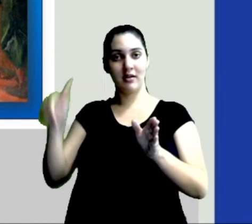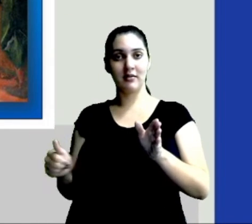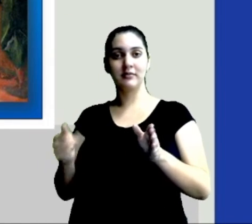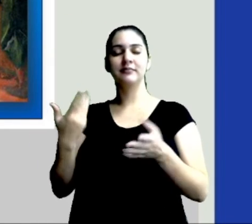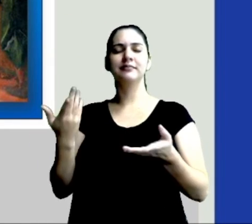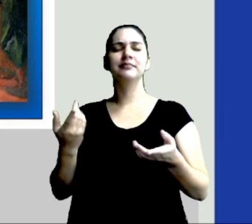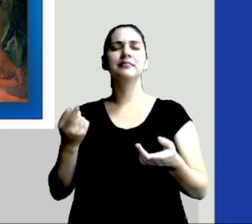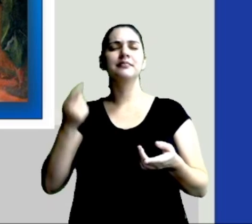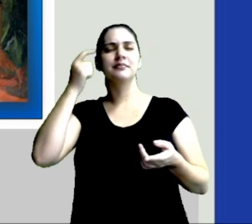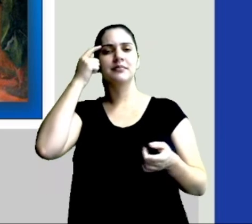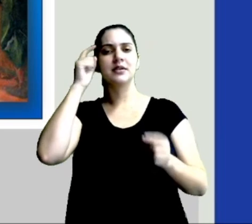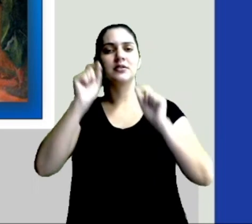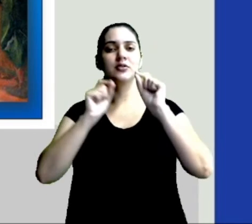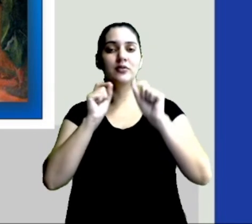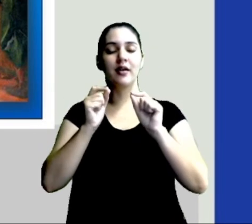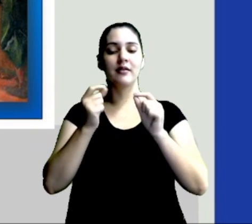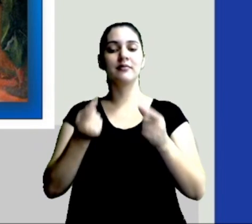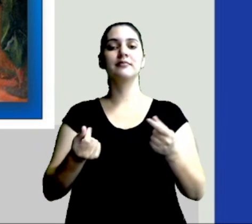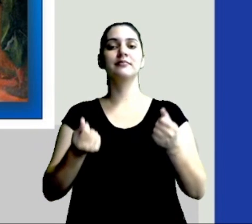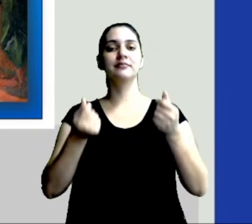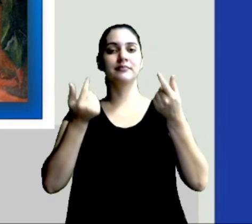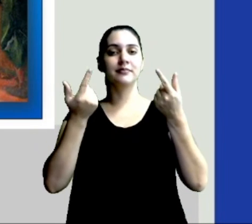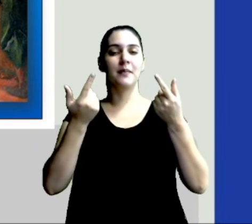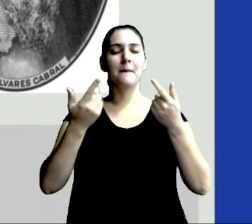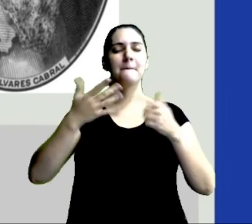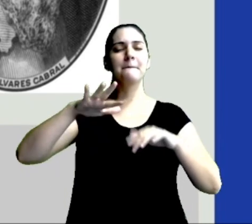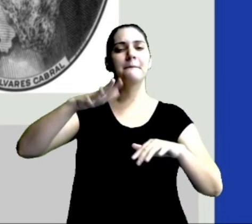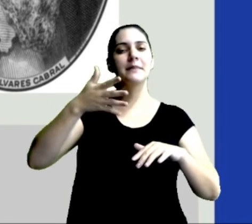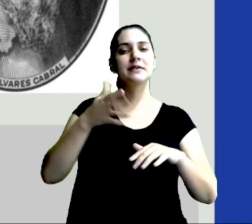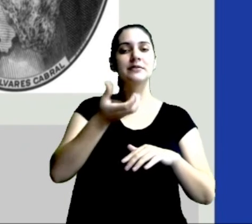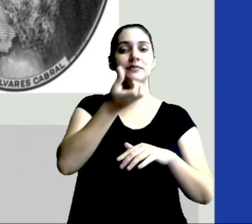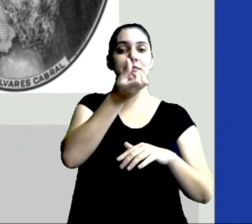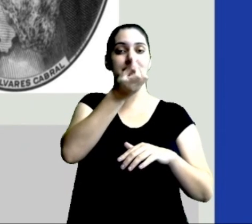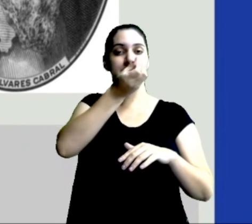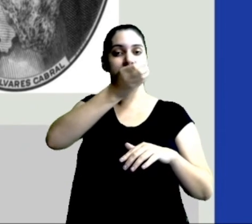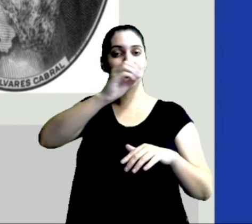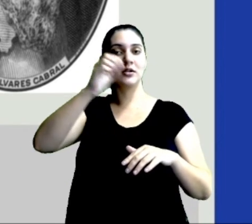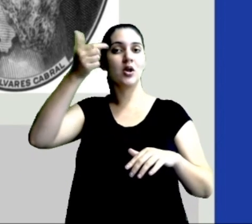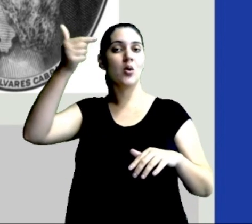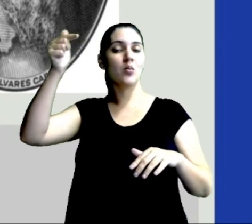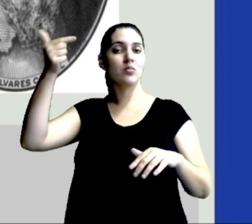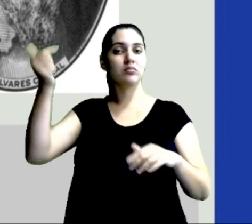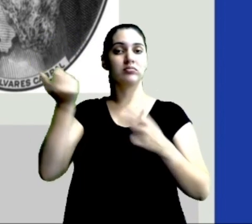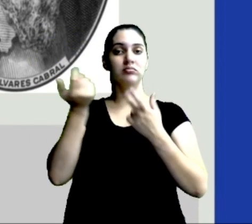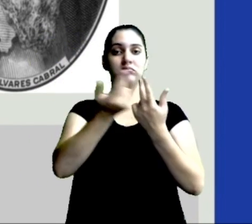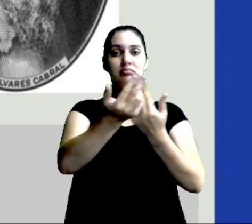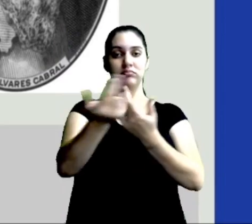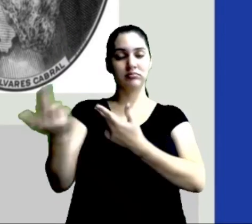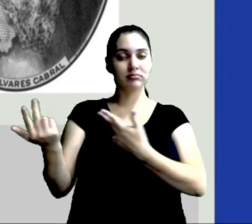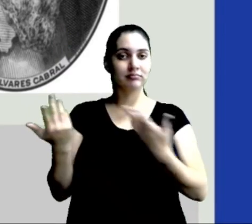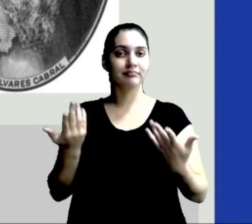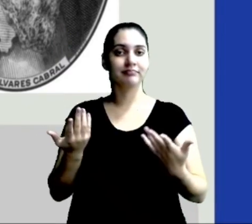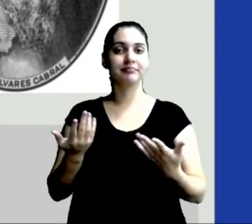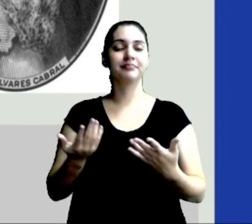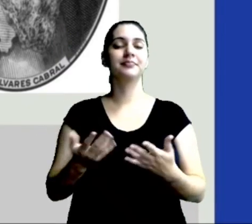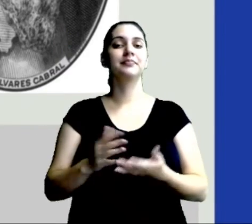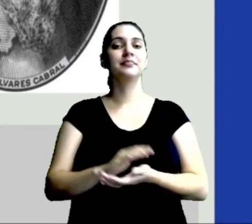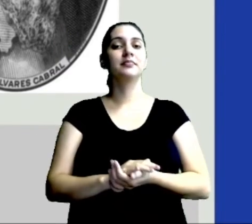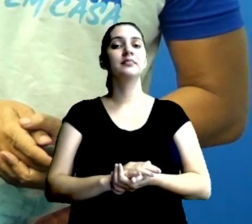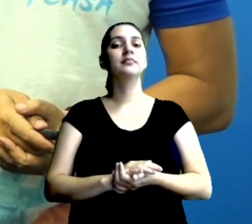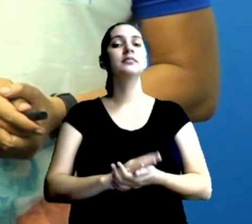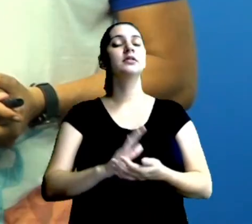expedição permitia montar 60 outras iguais a ela. Sabe se foi gasto, minha gente? Foi muito gasto.